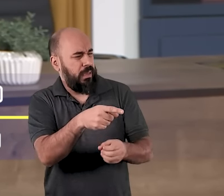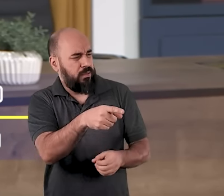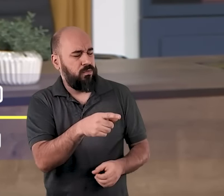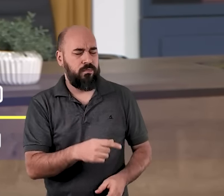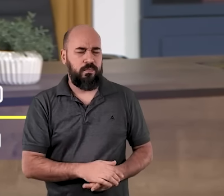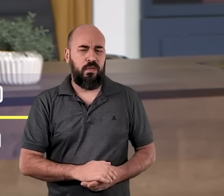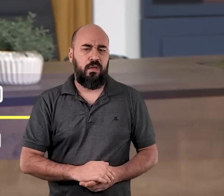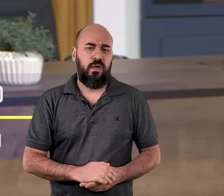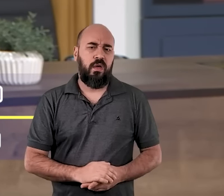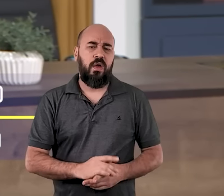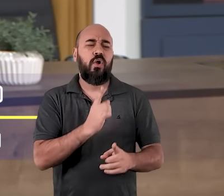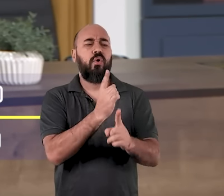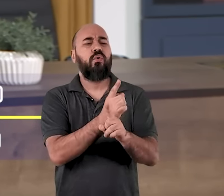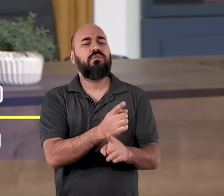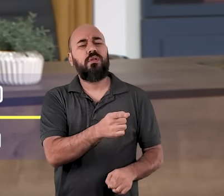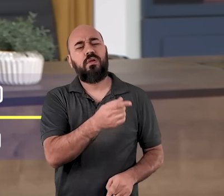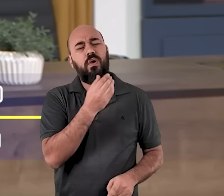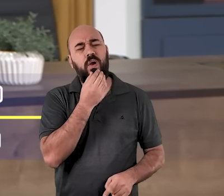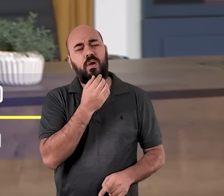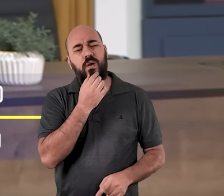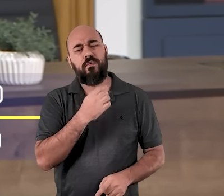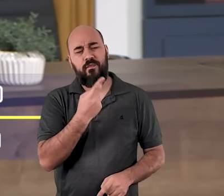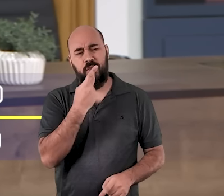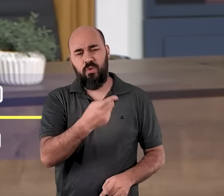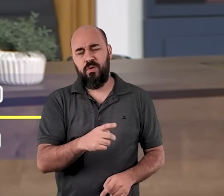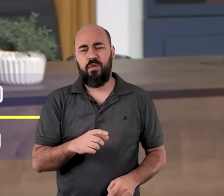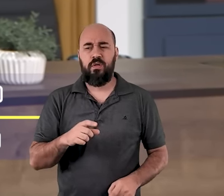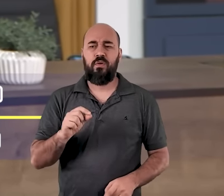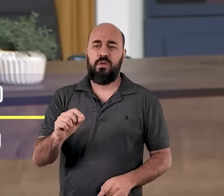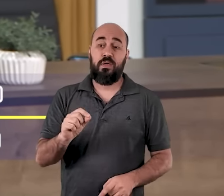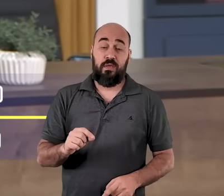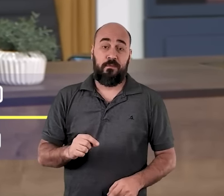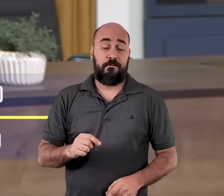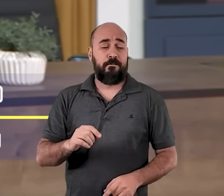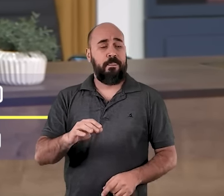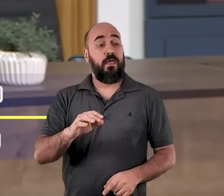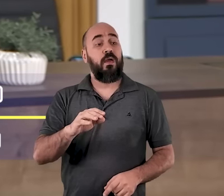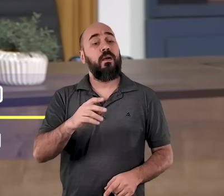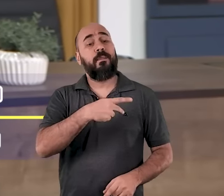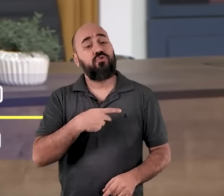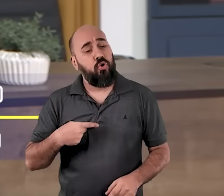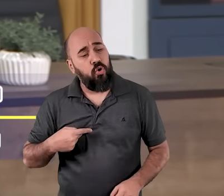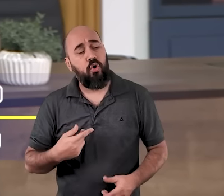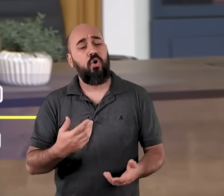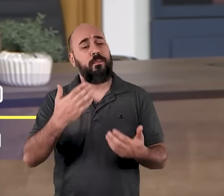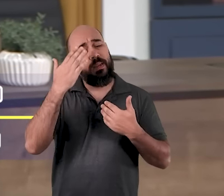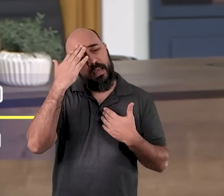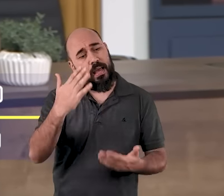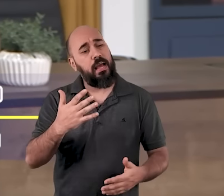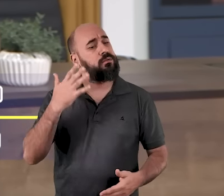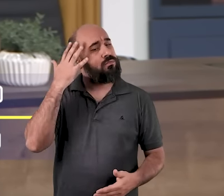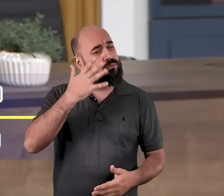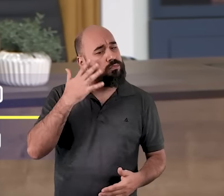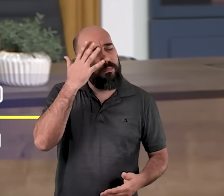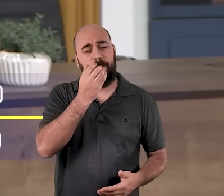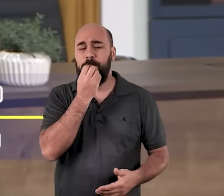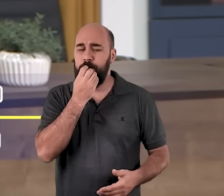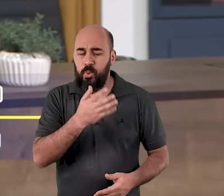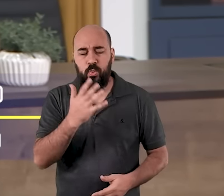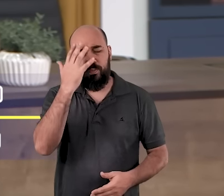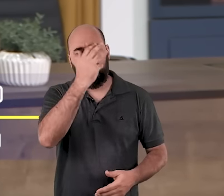encontrei um moço que veio falar comigo e ele me disse assim: pastor, muito obrigado por sua palestra, foi tão boa, tão